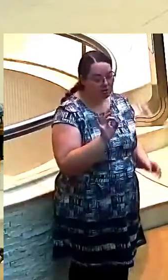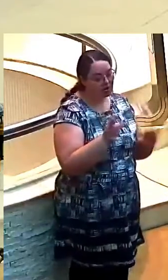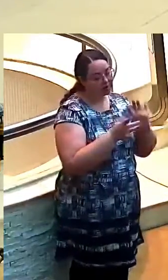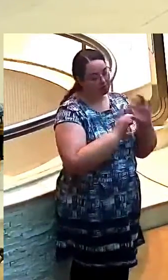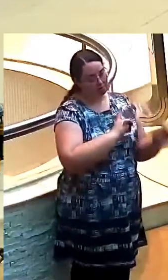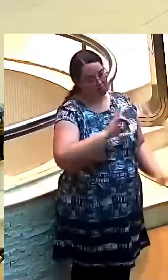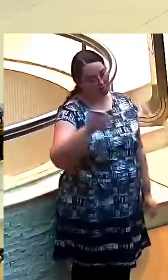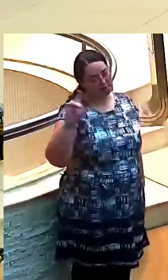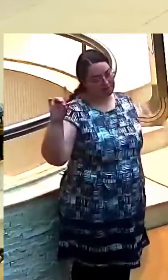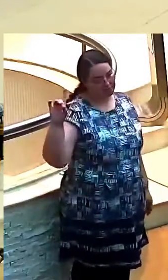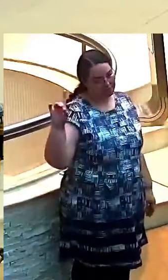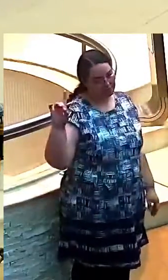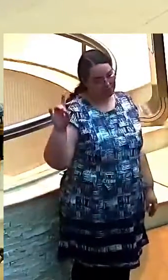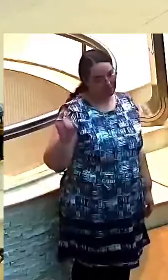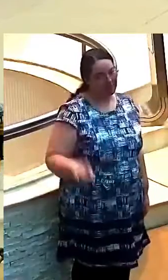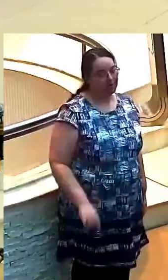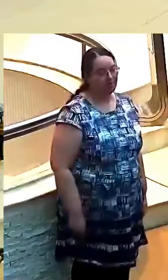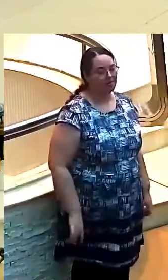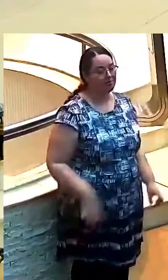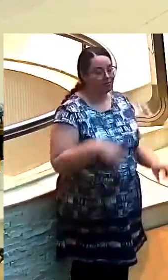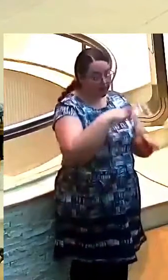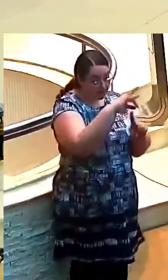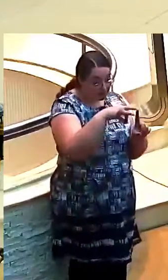sem murmuração, sem criar contendas,